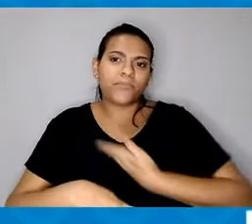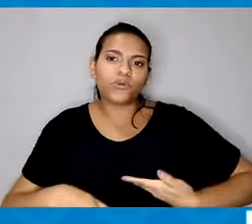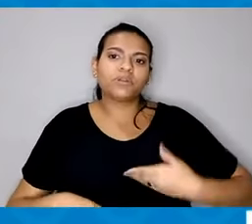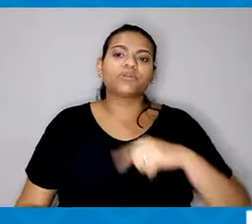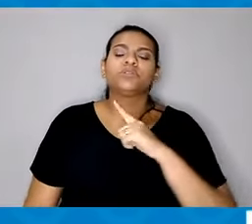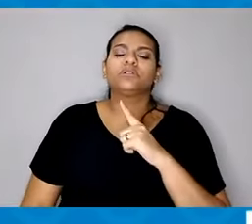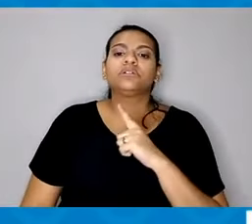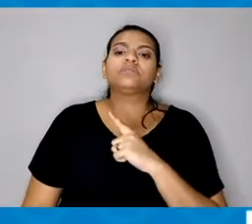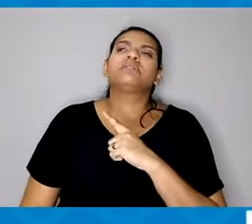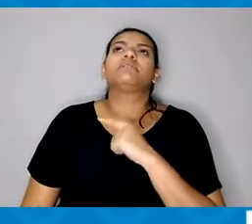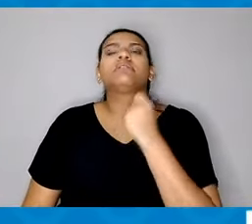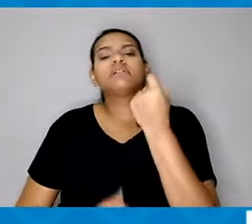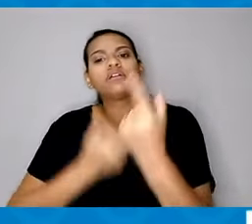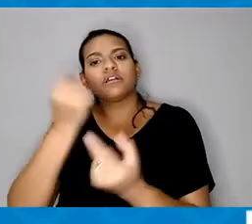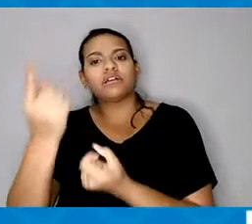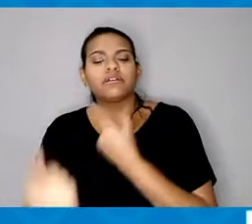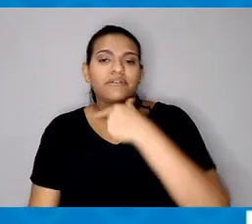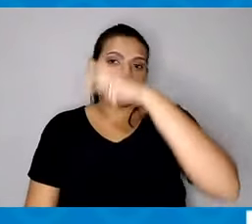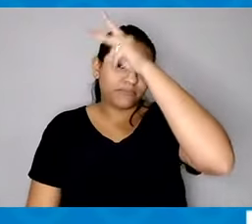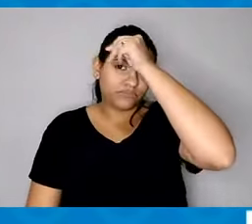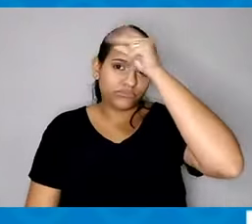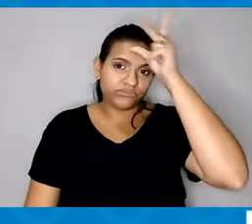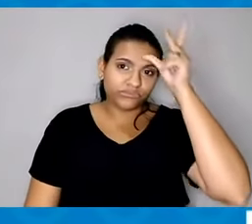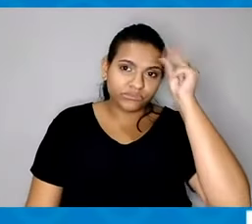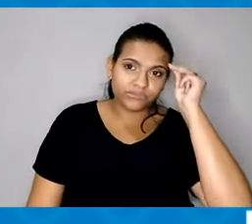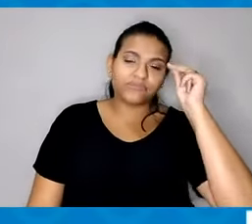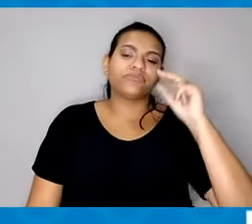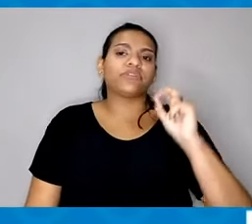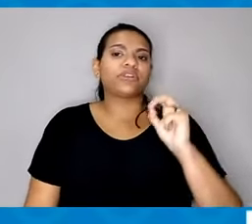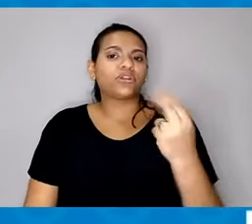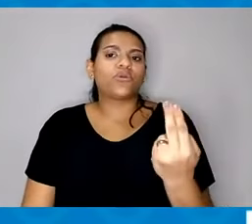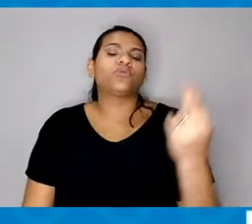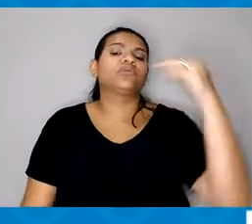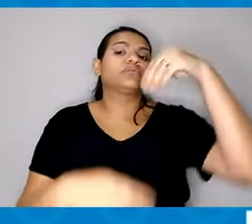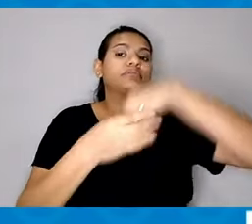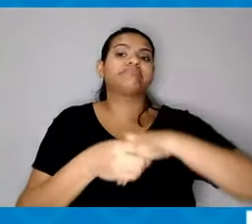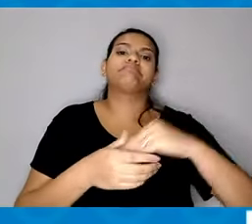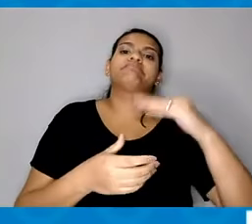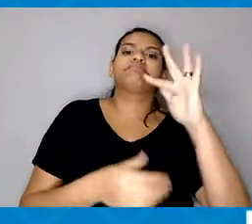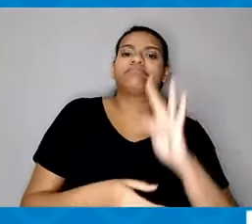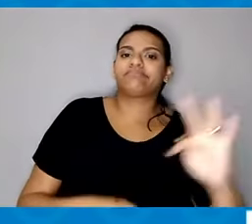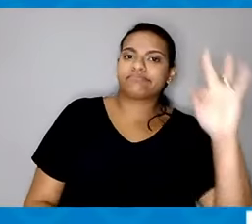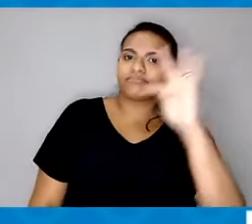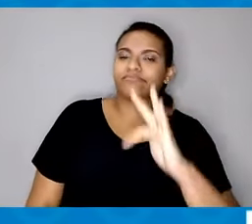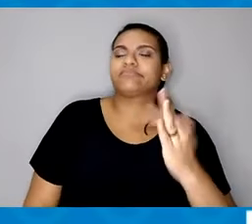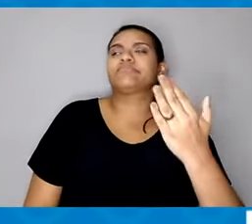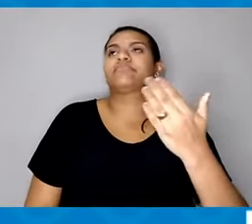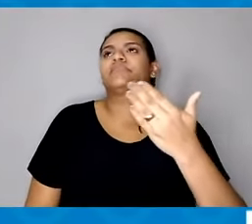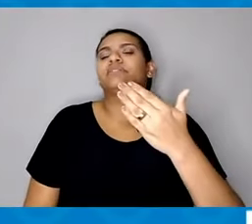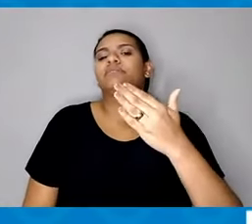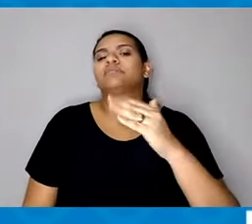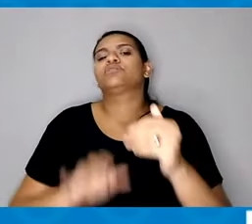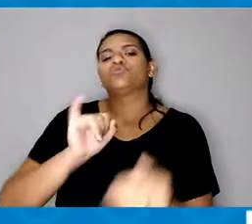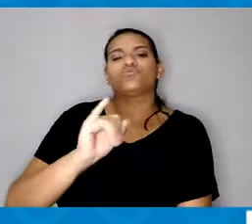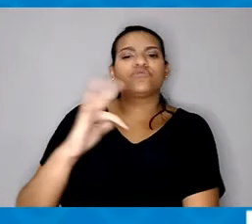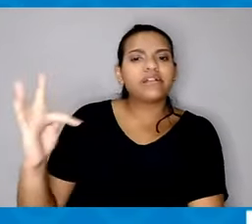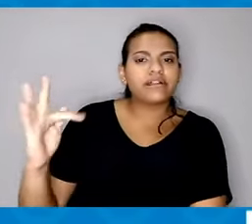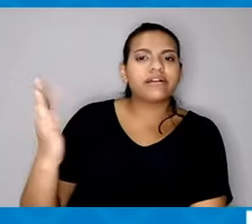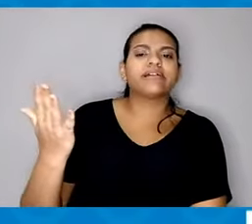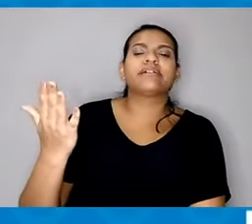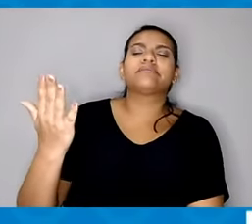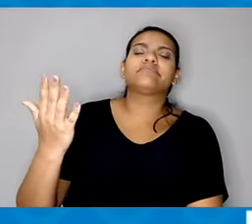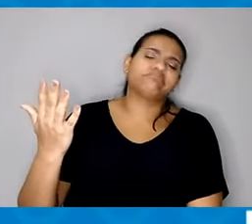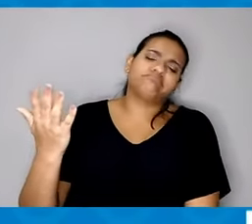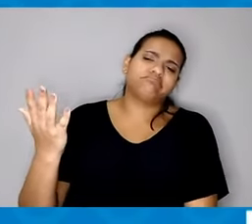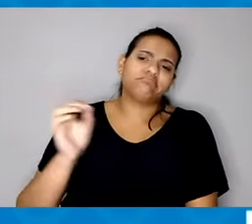alguns municípios, seja em universidades, institutos federais, ou mesmo em espaços, né, da própria